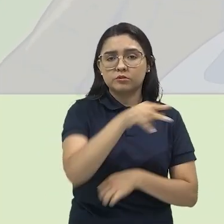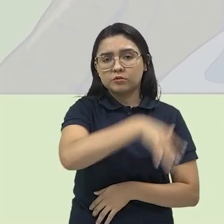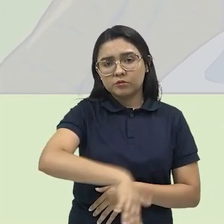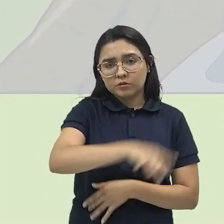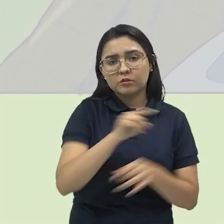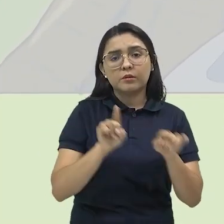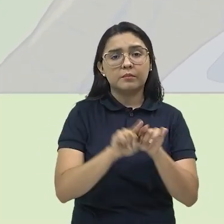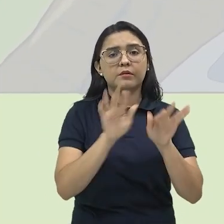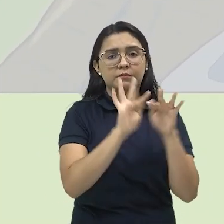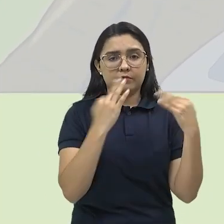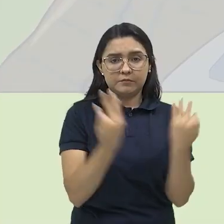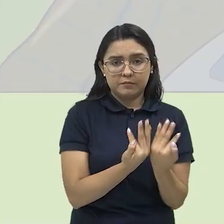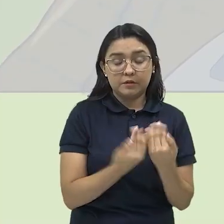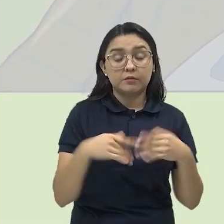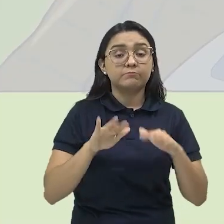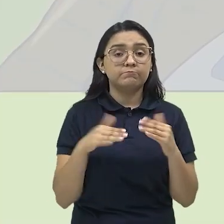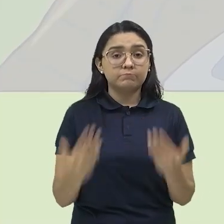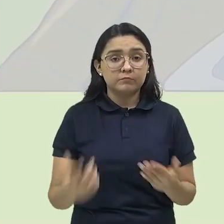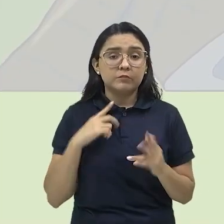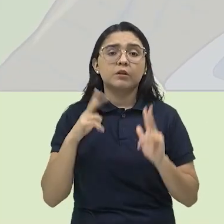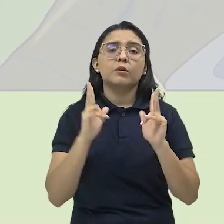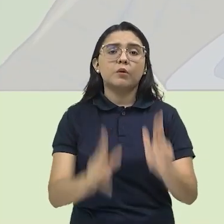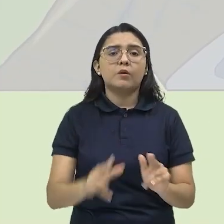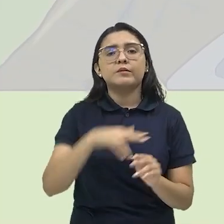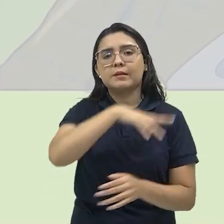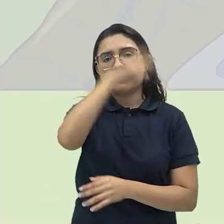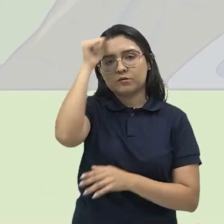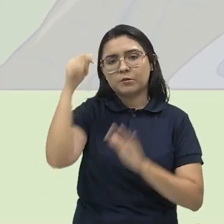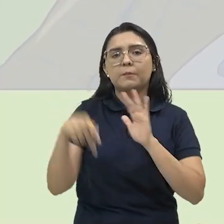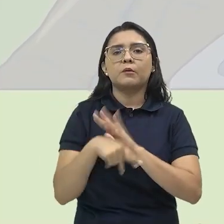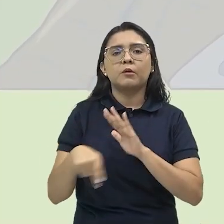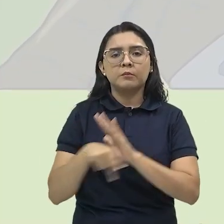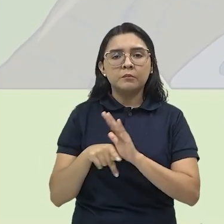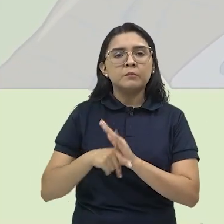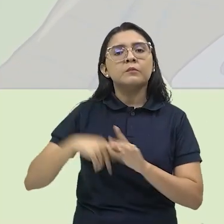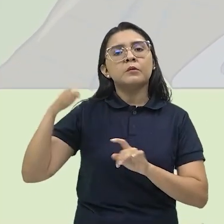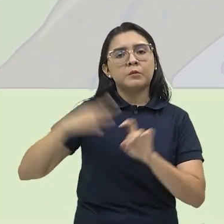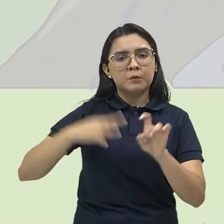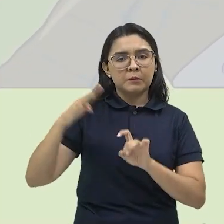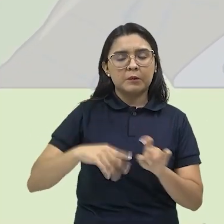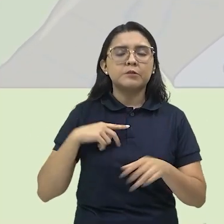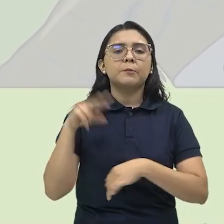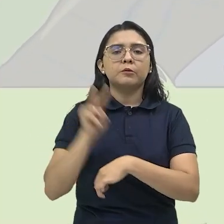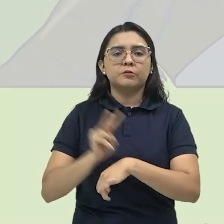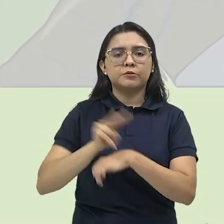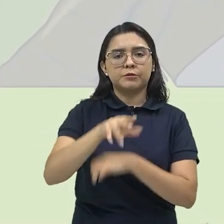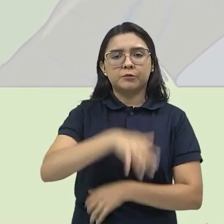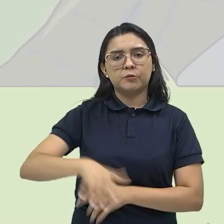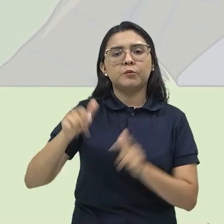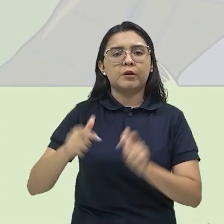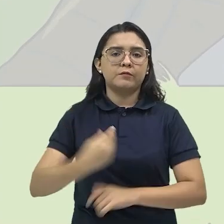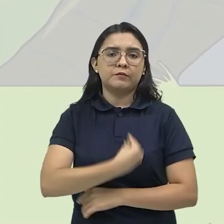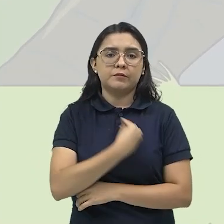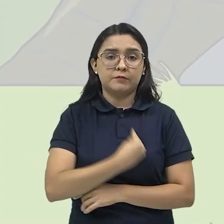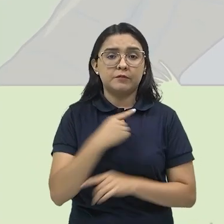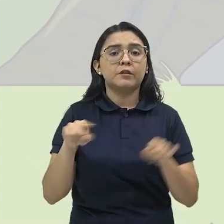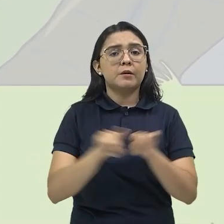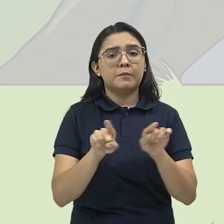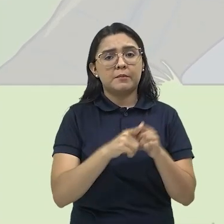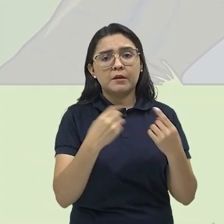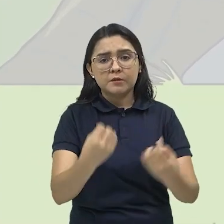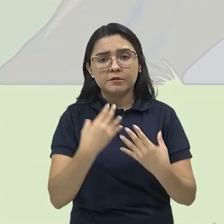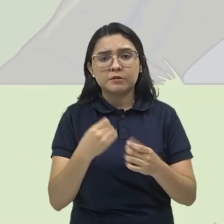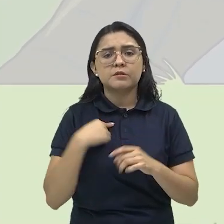suas famílias, assim como as Amazonas dos mitos protegiam suas terras. Elas nos ensinaram sobre